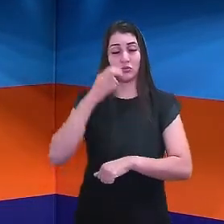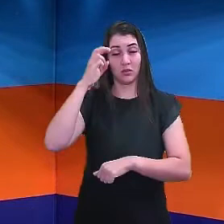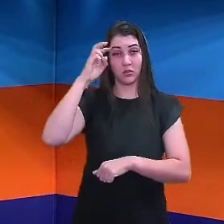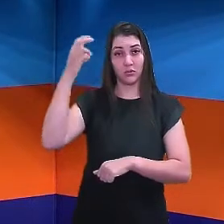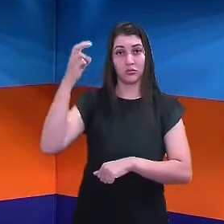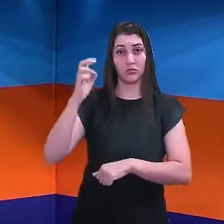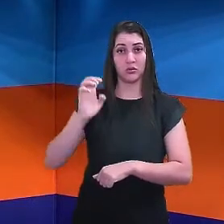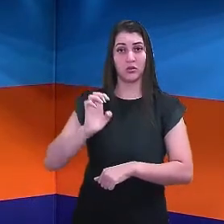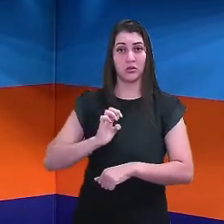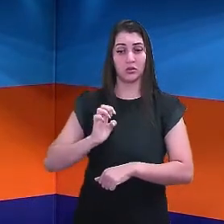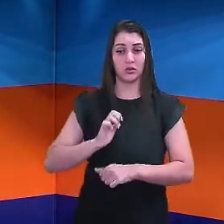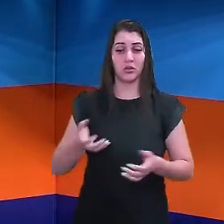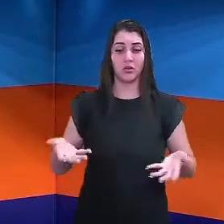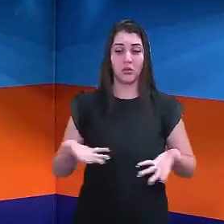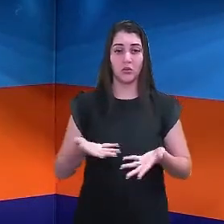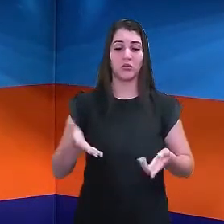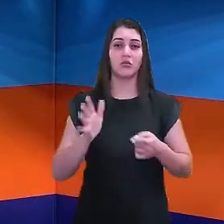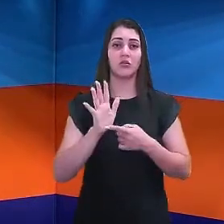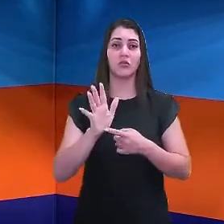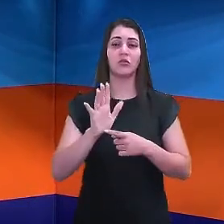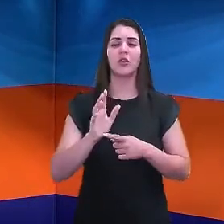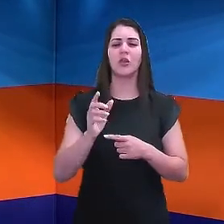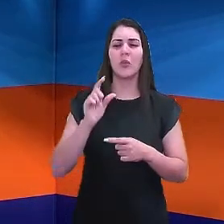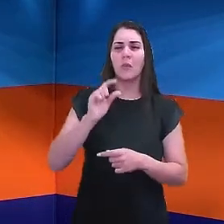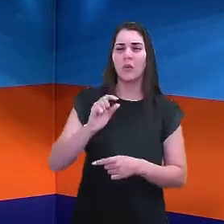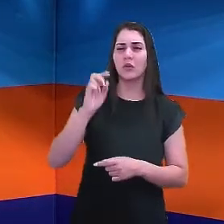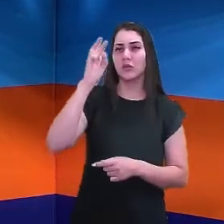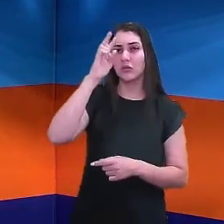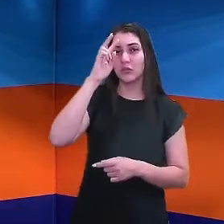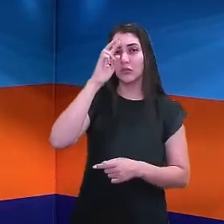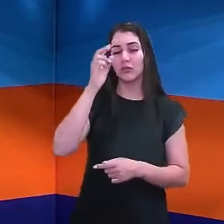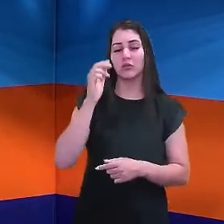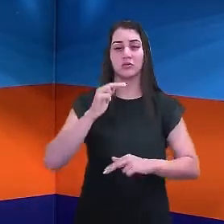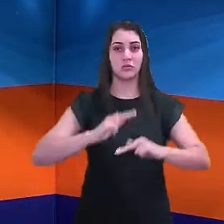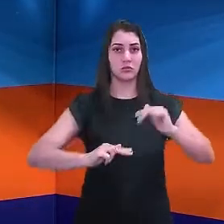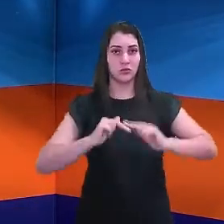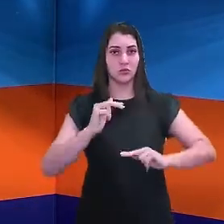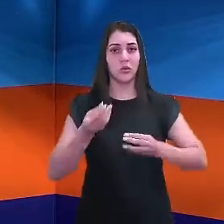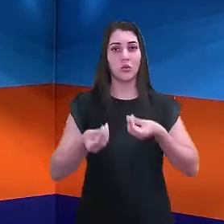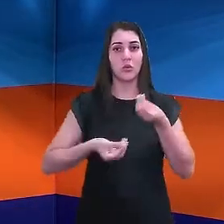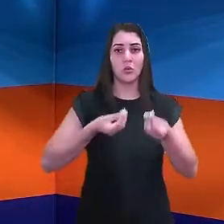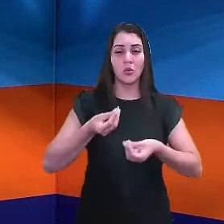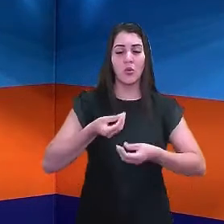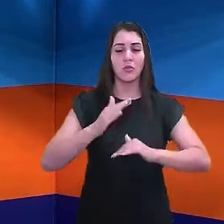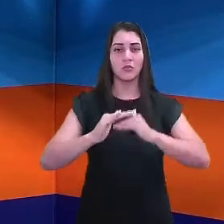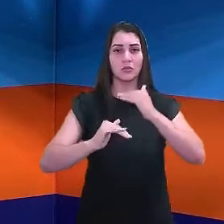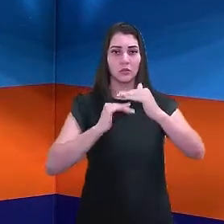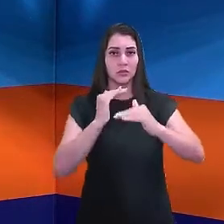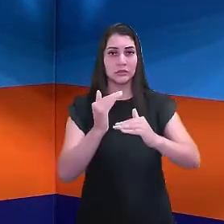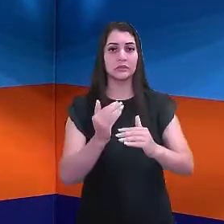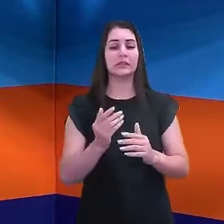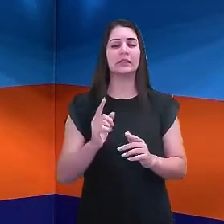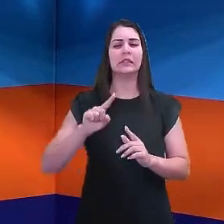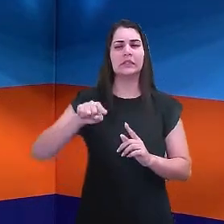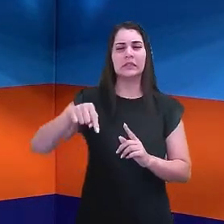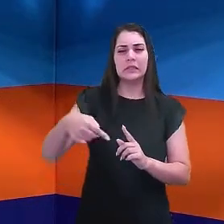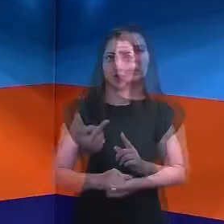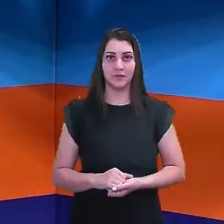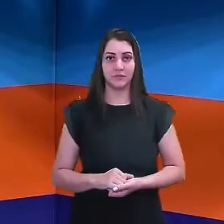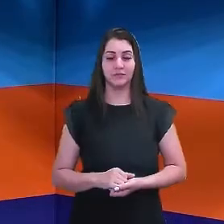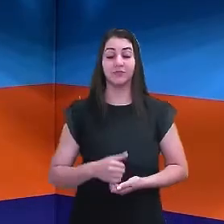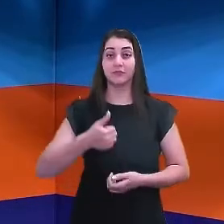trouxe um pouquinho da nossa história, né? O São João, como ele se desenvolveu, que era uma festa pagã, depois passou a ser dedicada aos